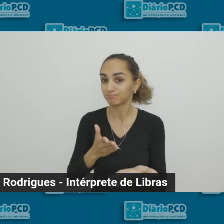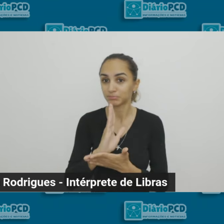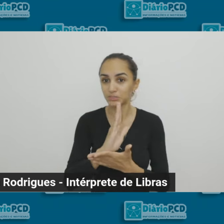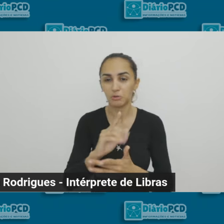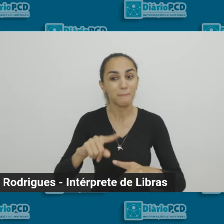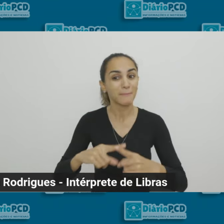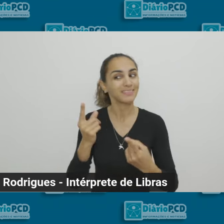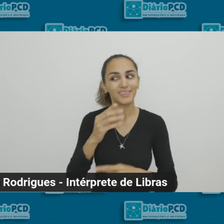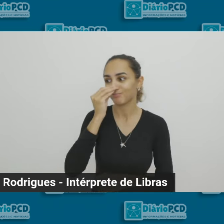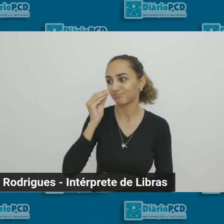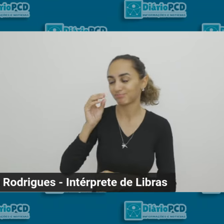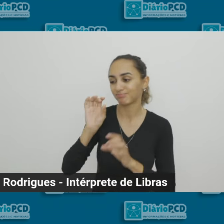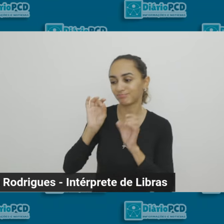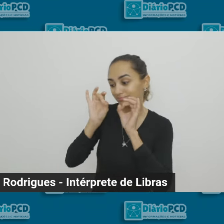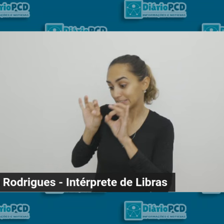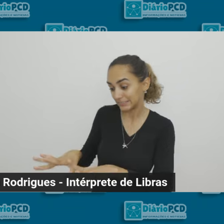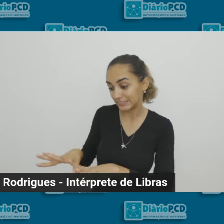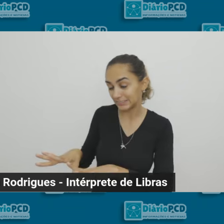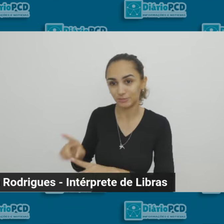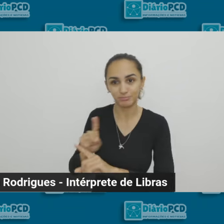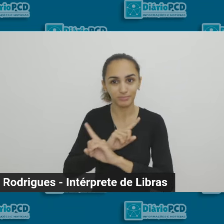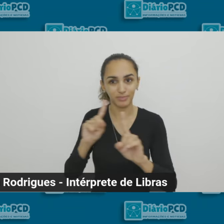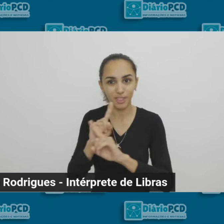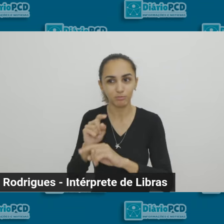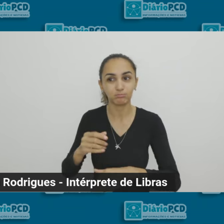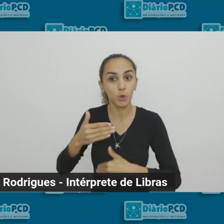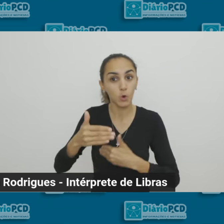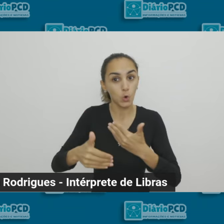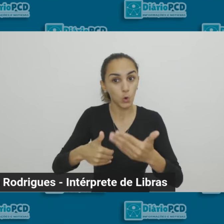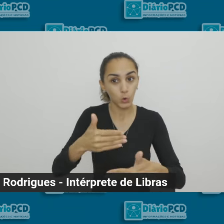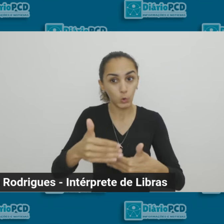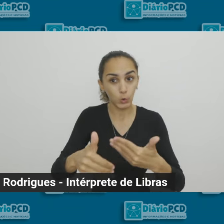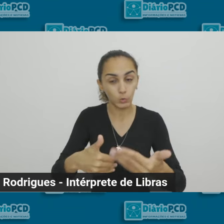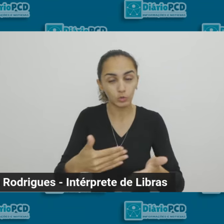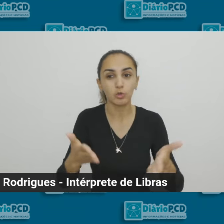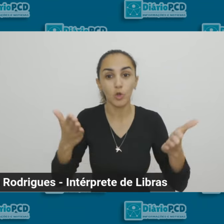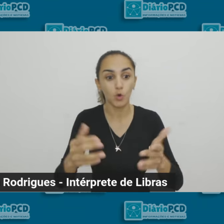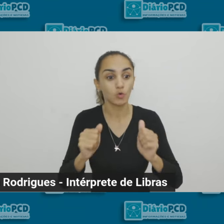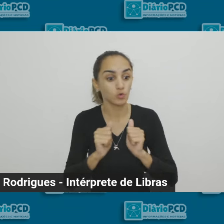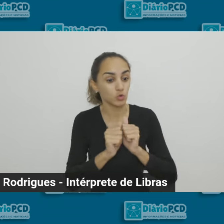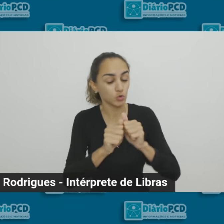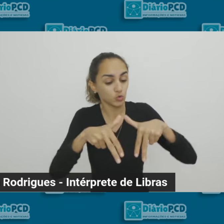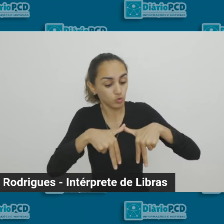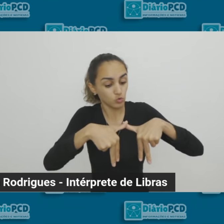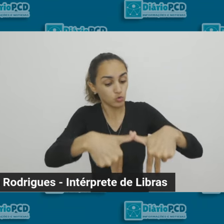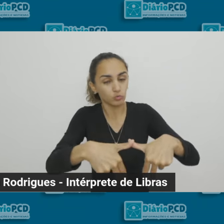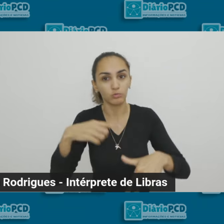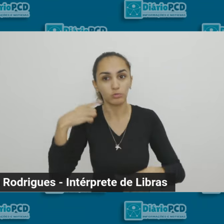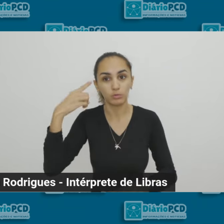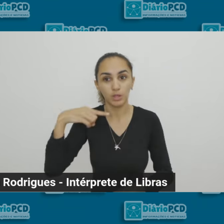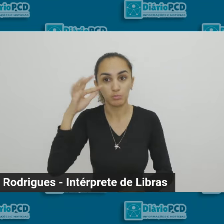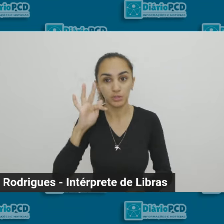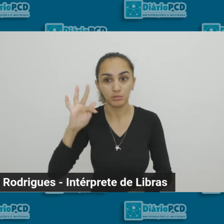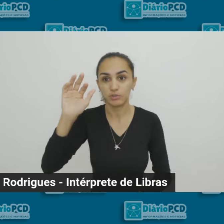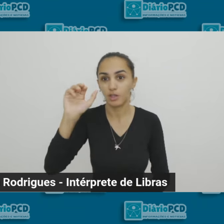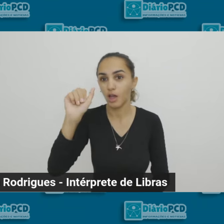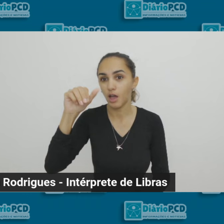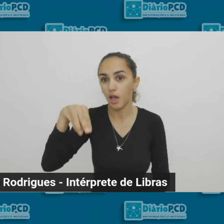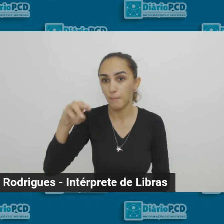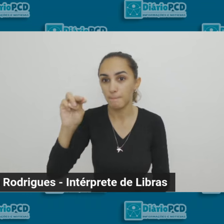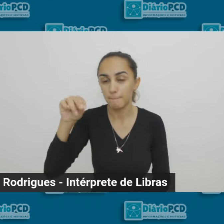desistiu. Ela continuou na trajetória e hoje está ao lado do deputado federal Amon, buscando um